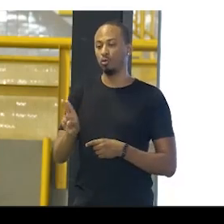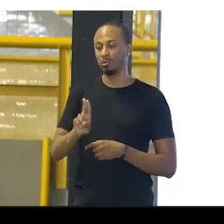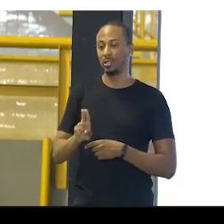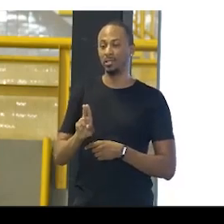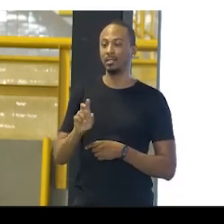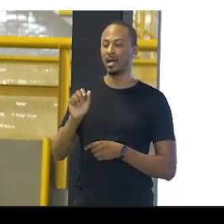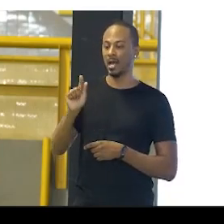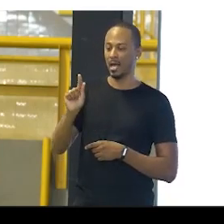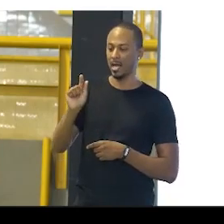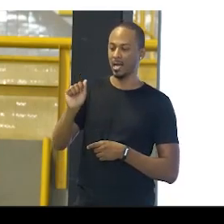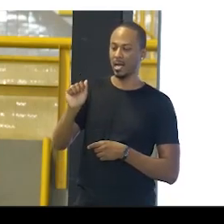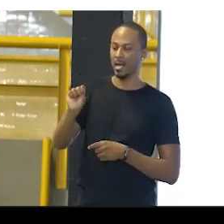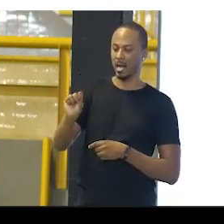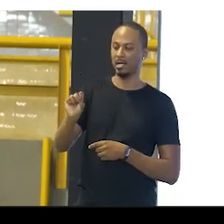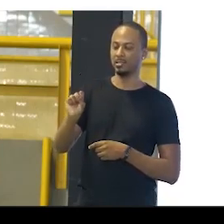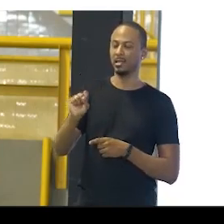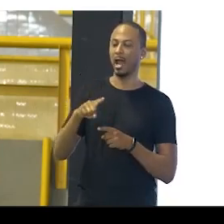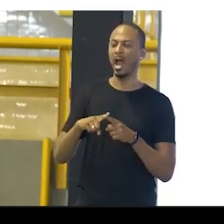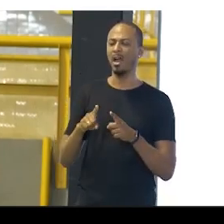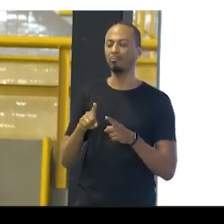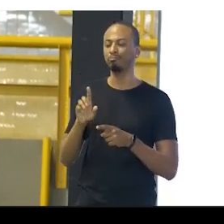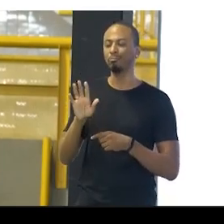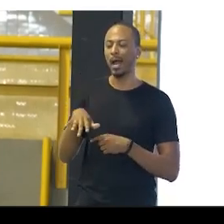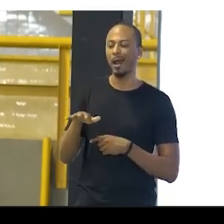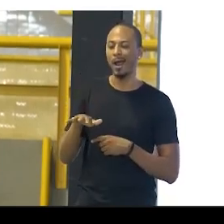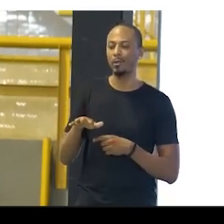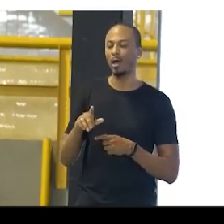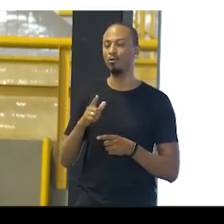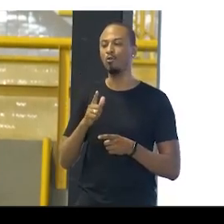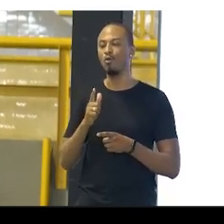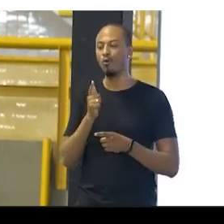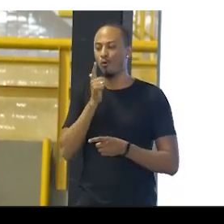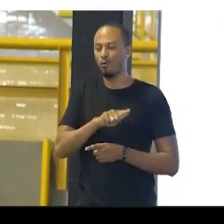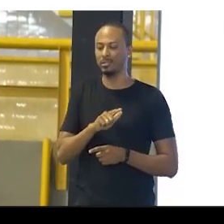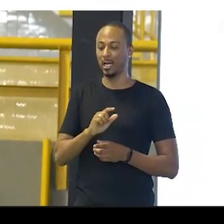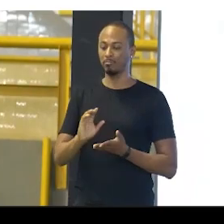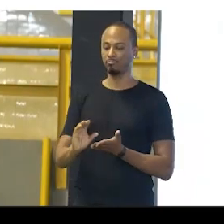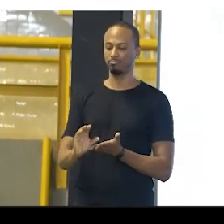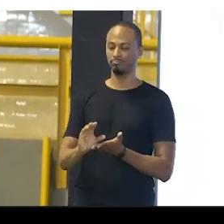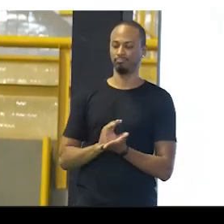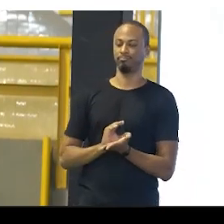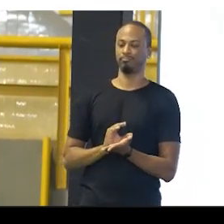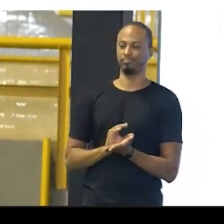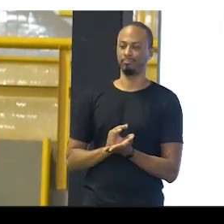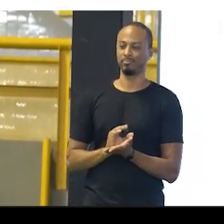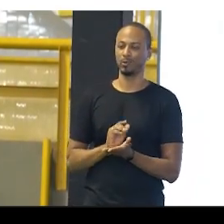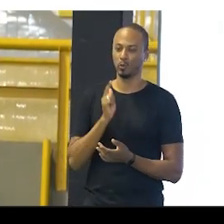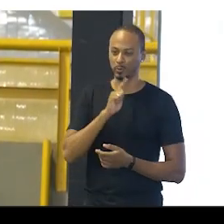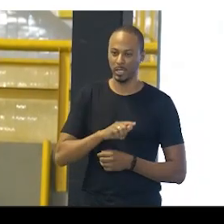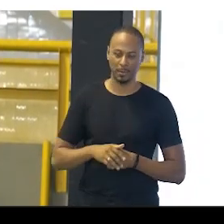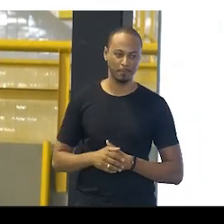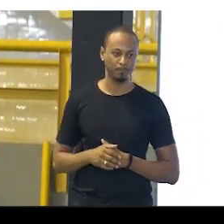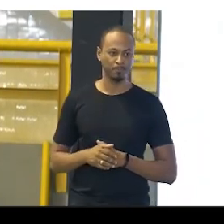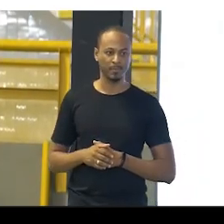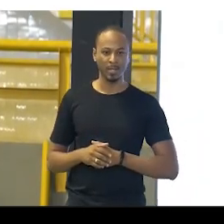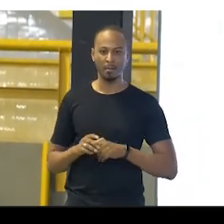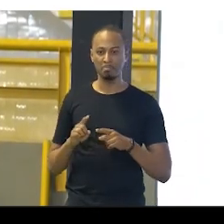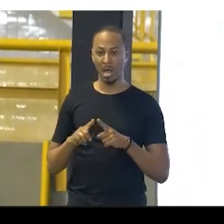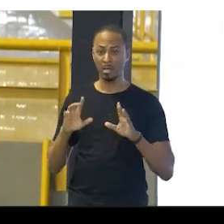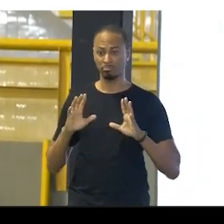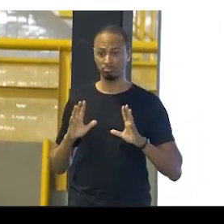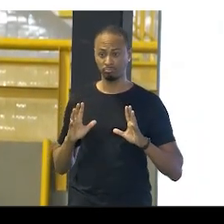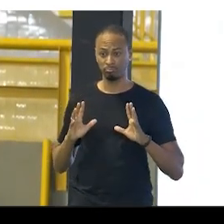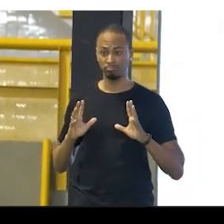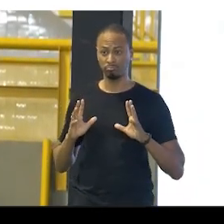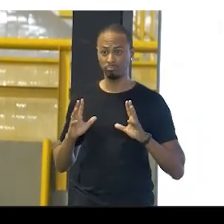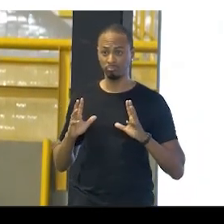né? E a gente sabe que para quem anda muito, o gás natural, ele compensa. Só que para o público em geral,